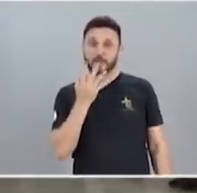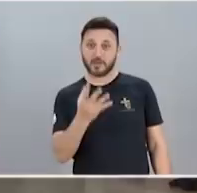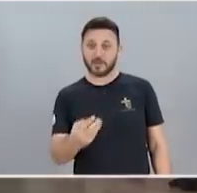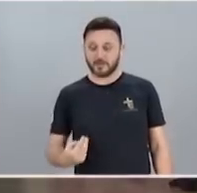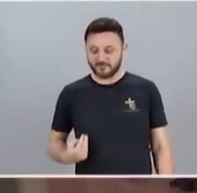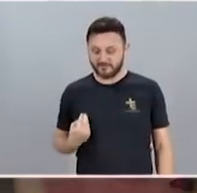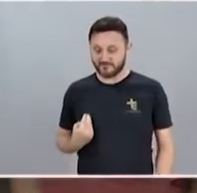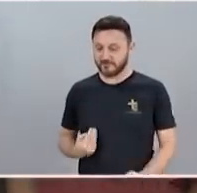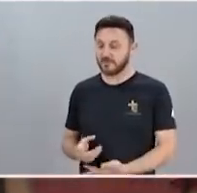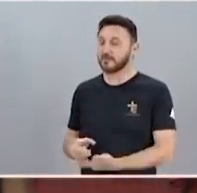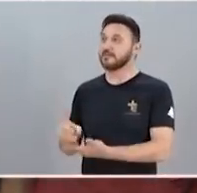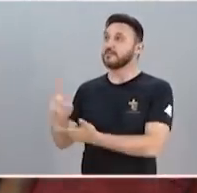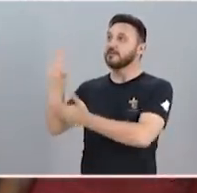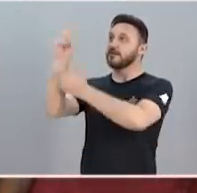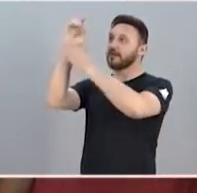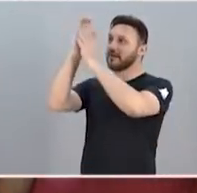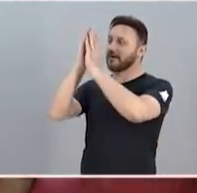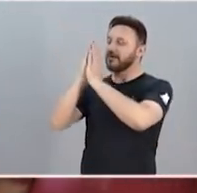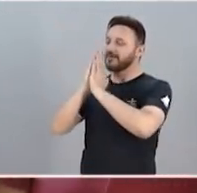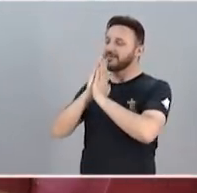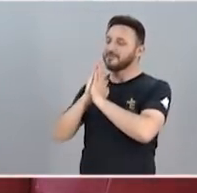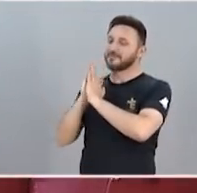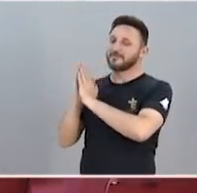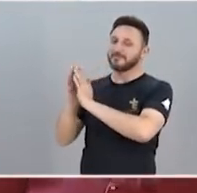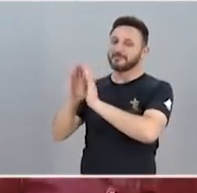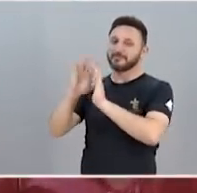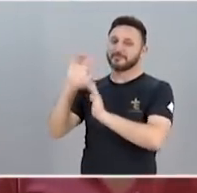hei de te